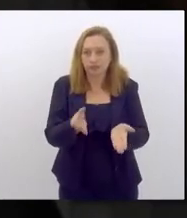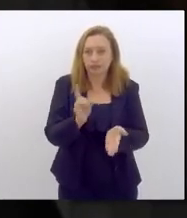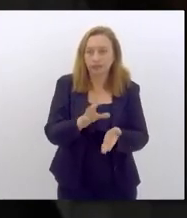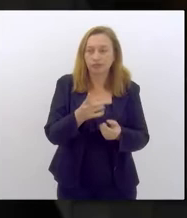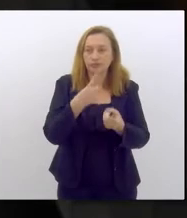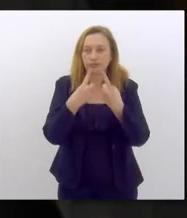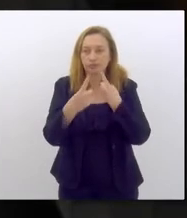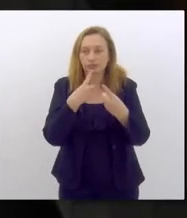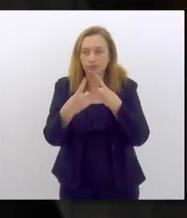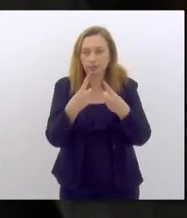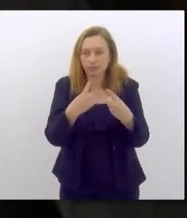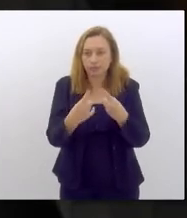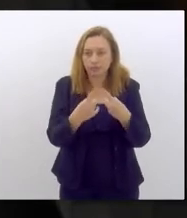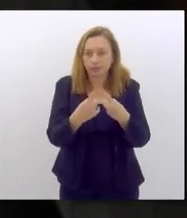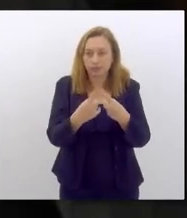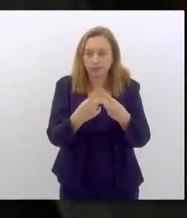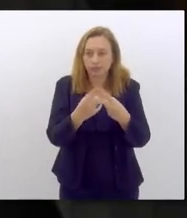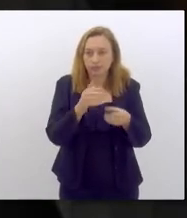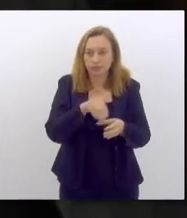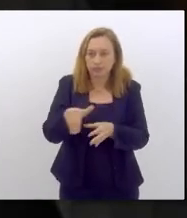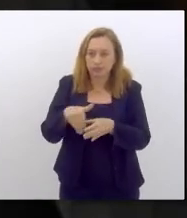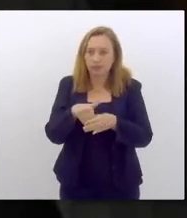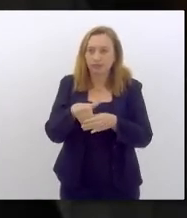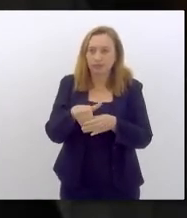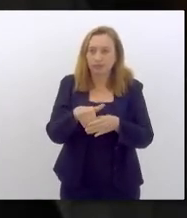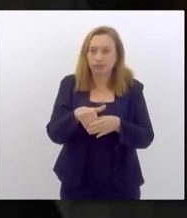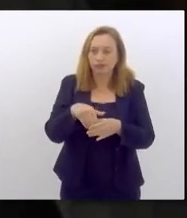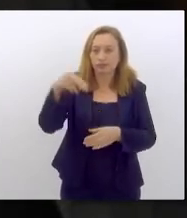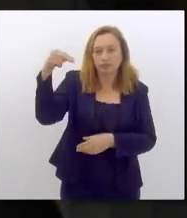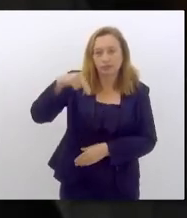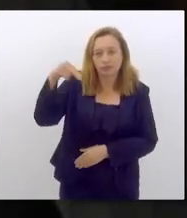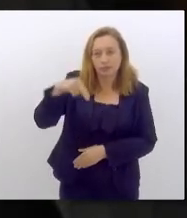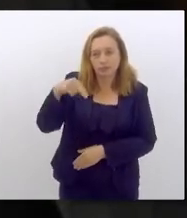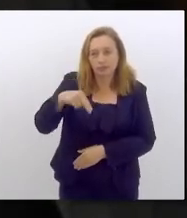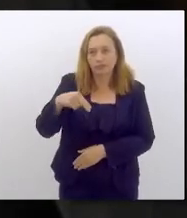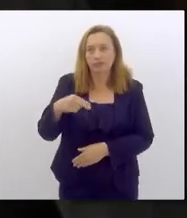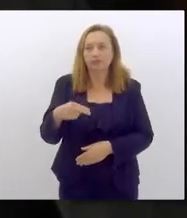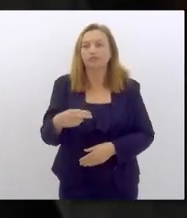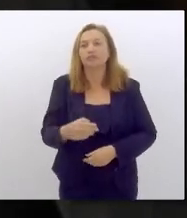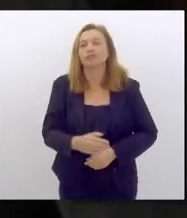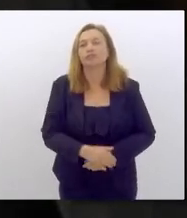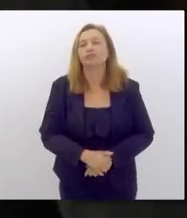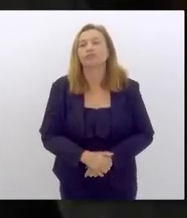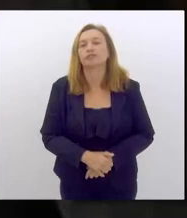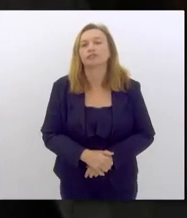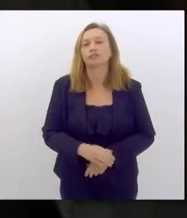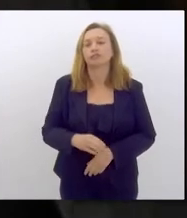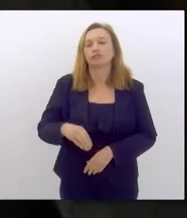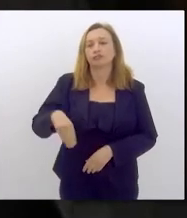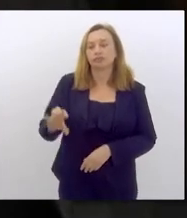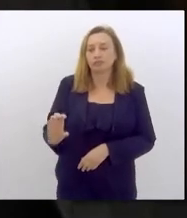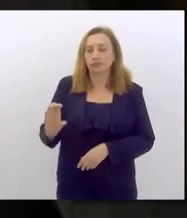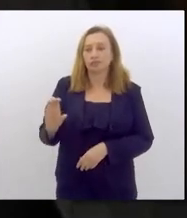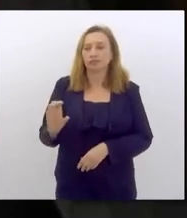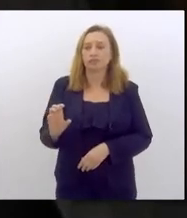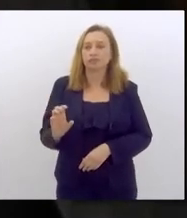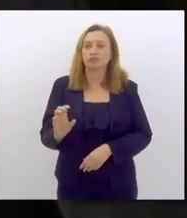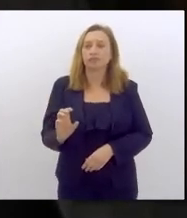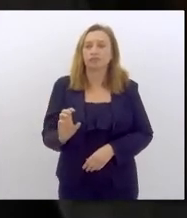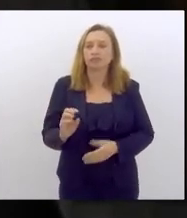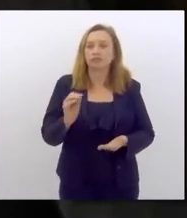a discussão terminativa, a votação terminativa. Em novembro, isso se deve, Carlos Mink, única e exclusivamente